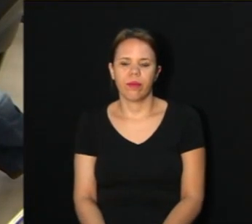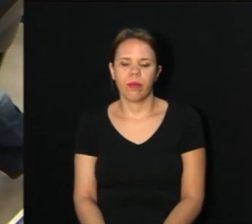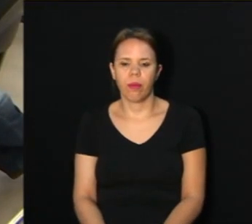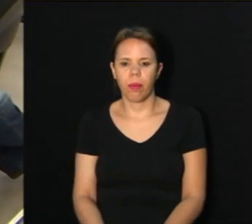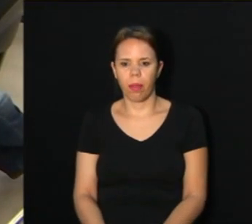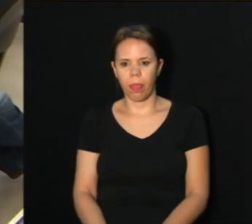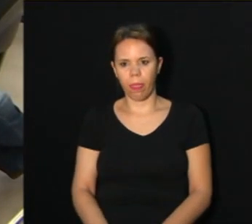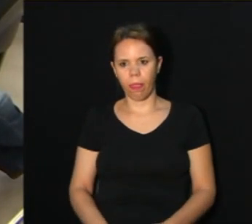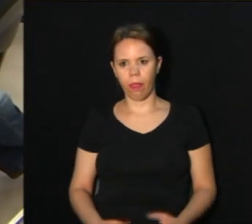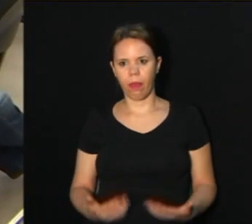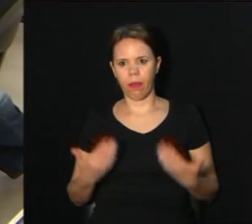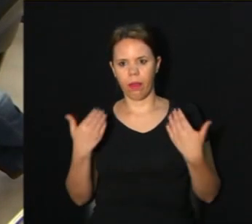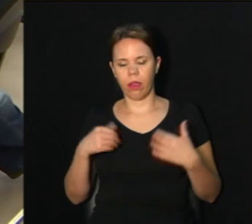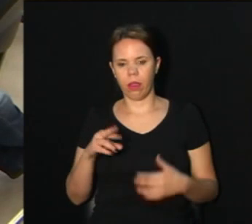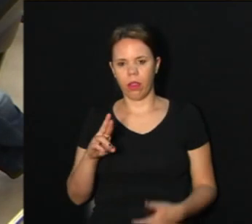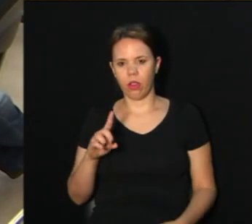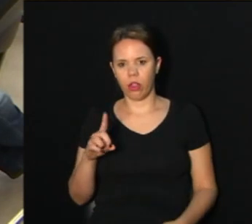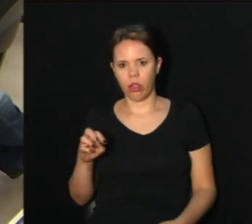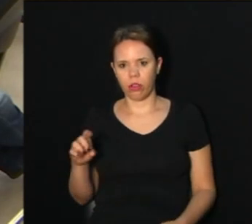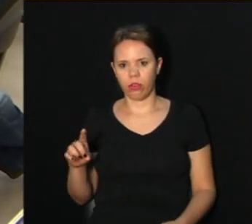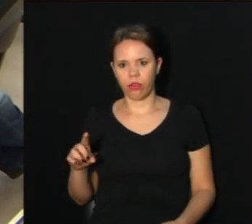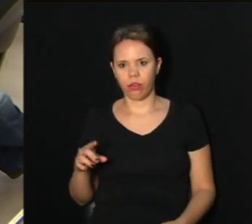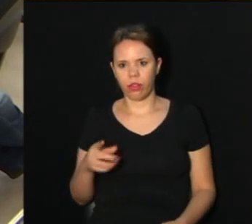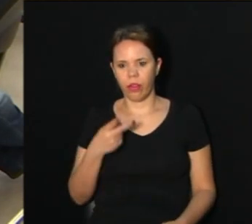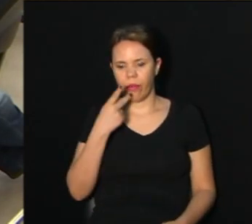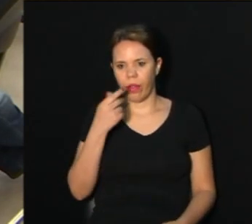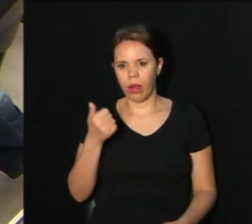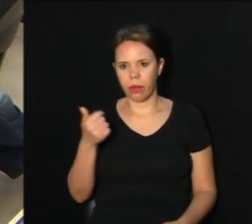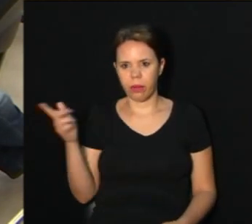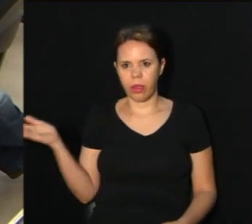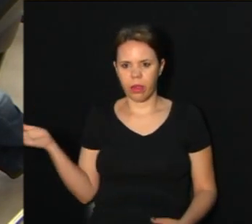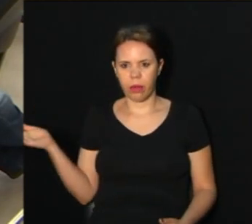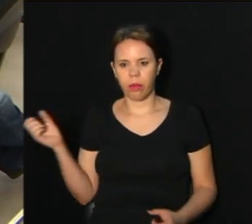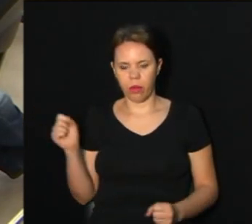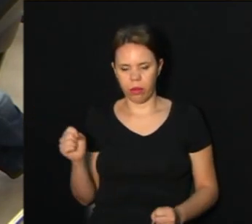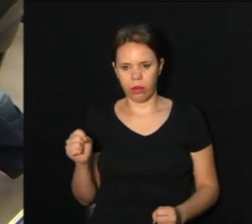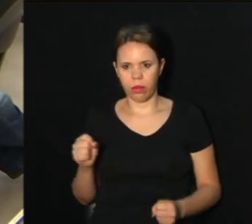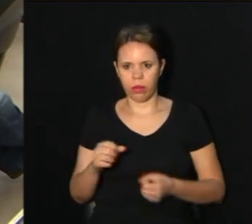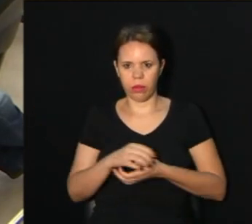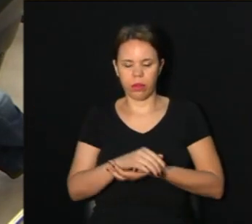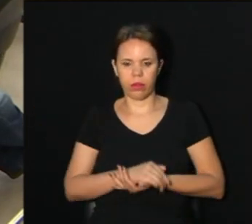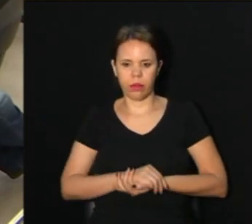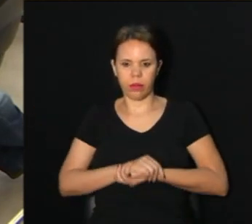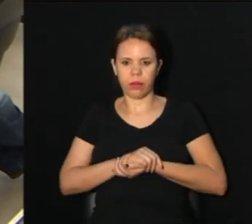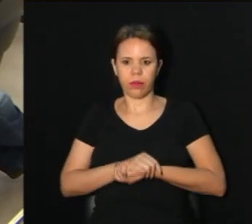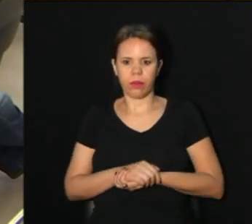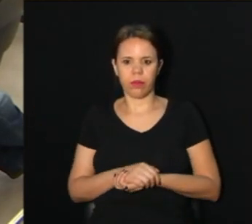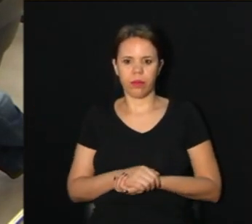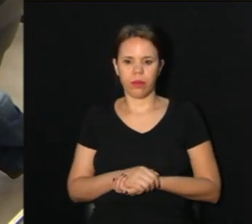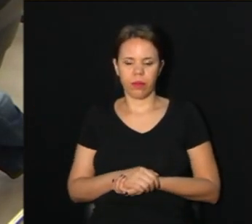Ronald, vê se ele não tem interesse em falar primeiro. Pode? Bom, pois não.